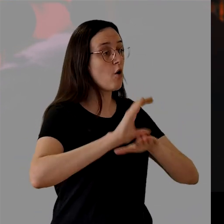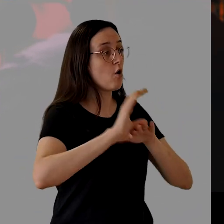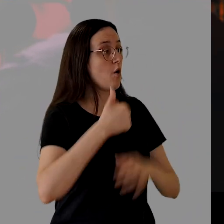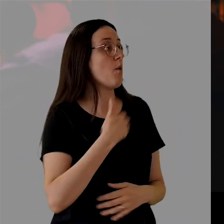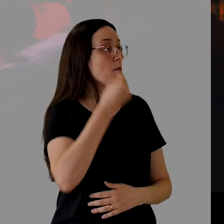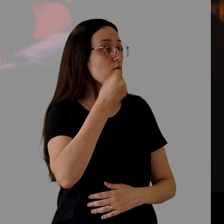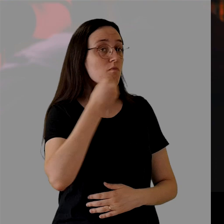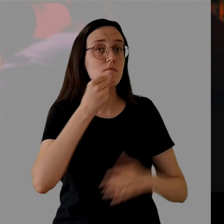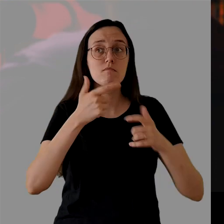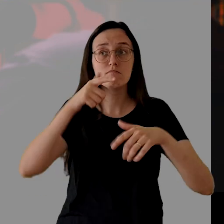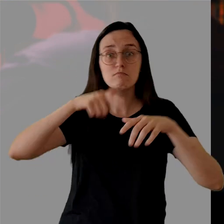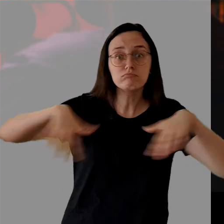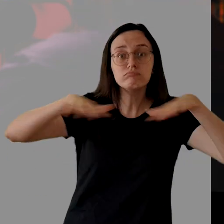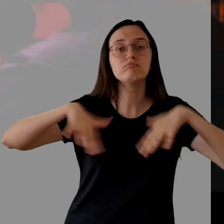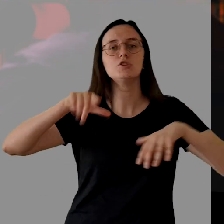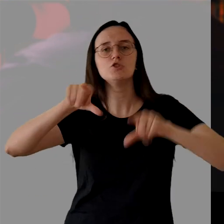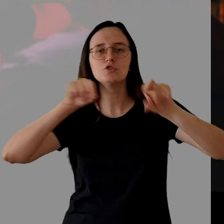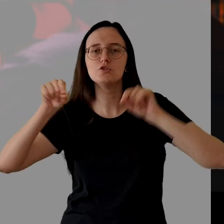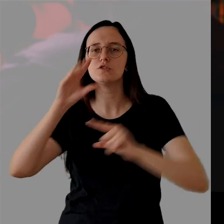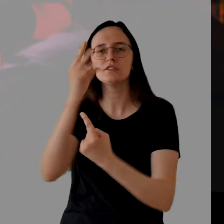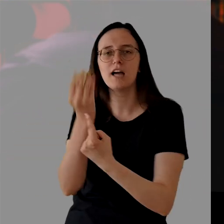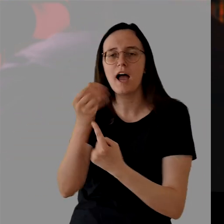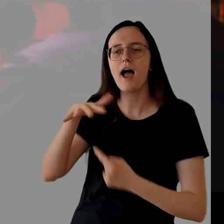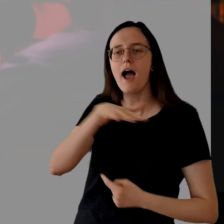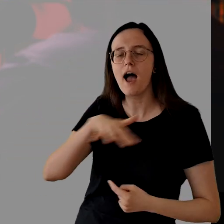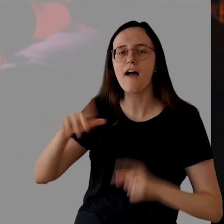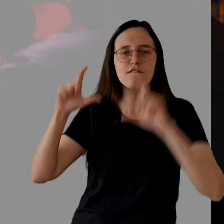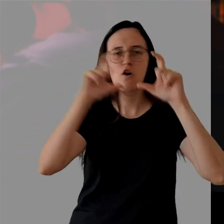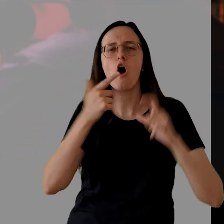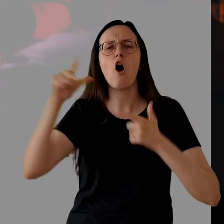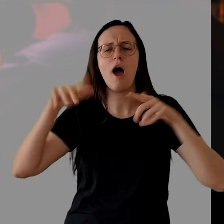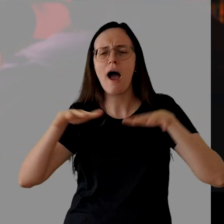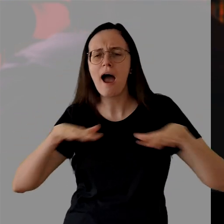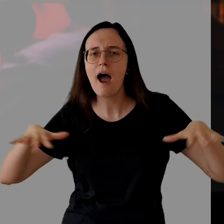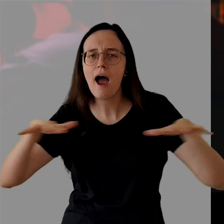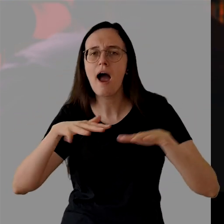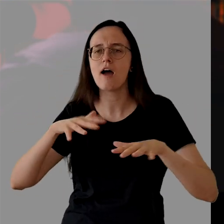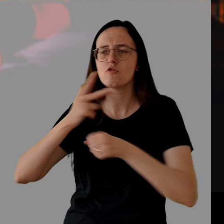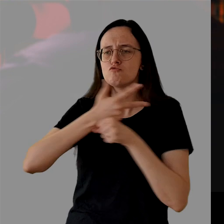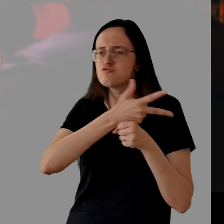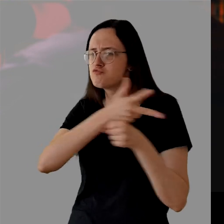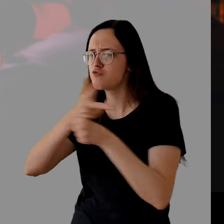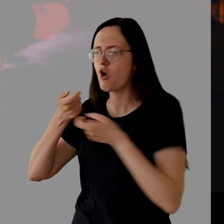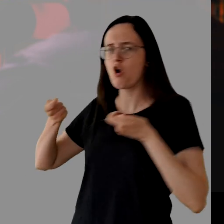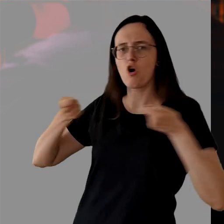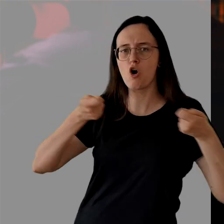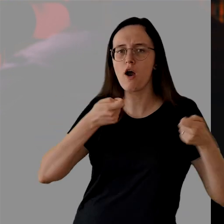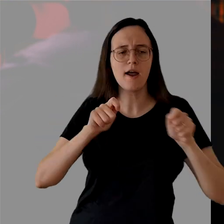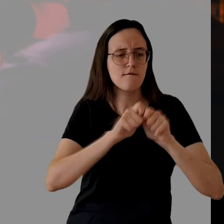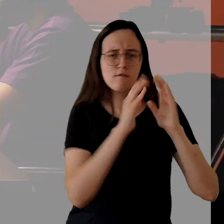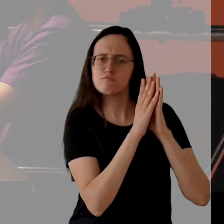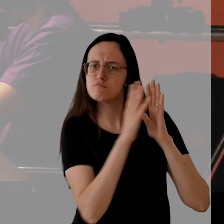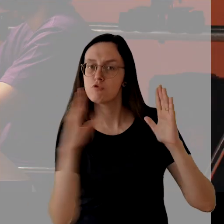pessoal optava por arte, por fotografia, todos os outros setores, produção, direção principalmente, mas sempre o áudio